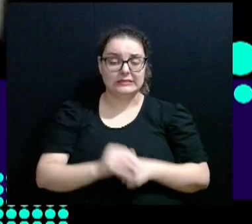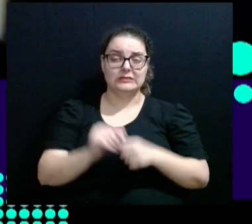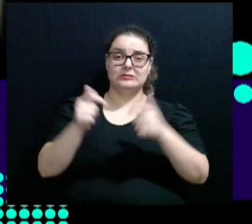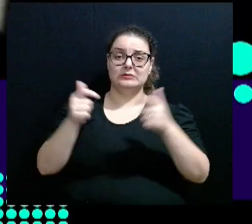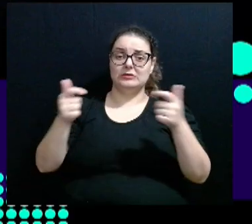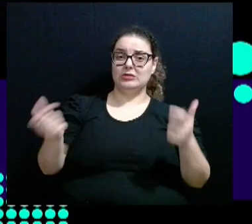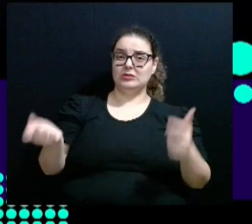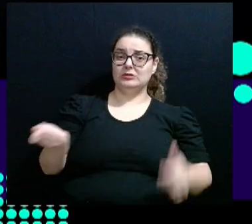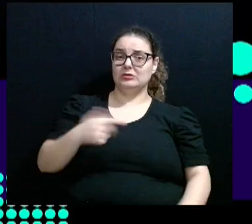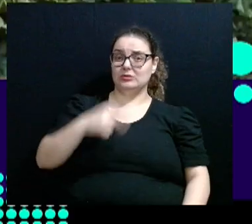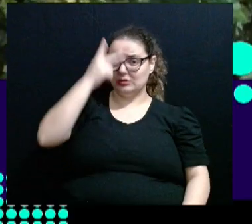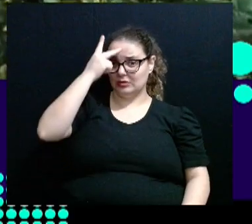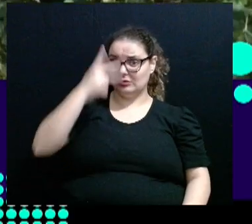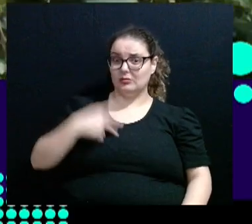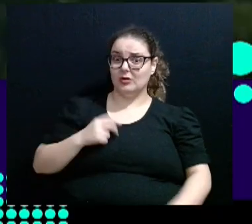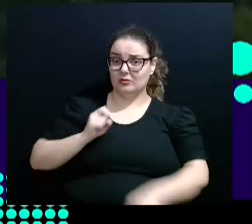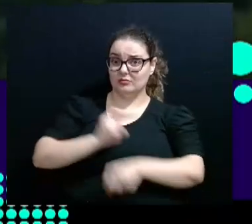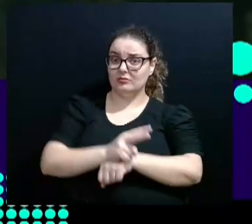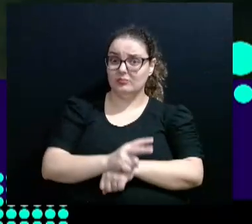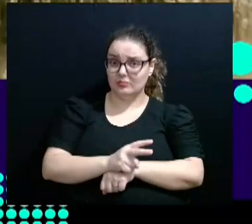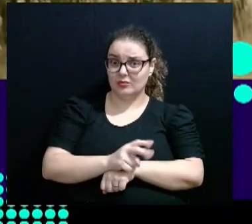vírus ou os infectados.